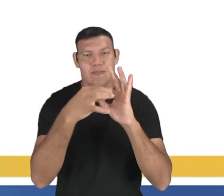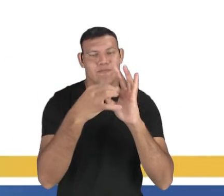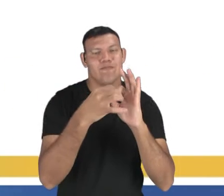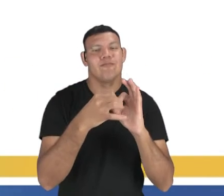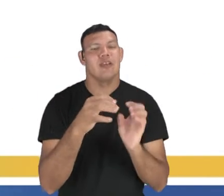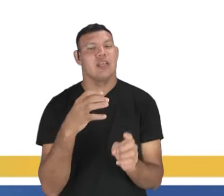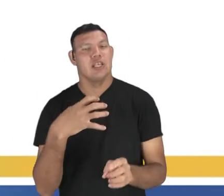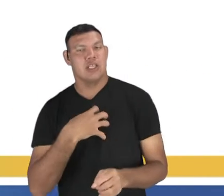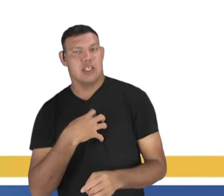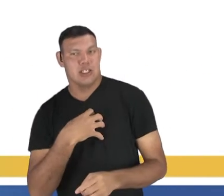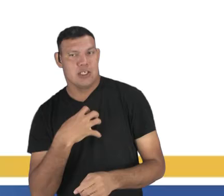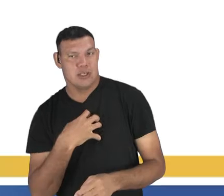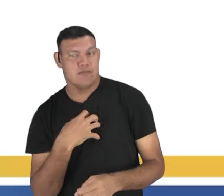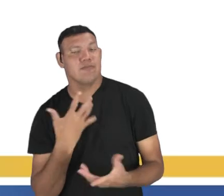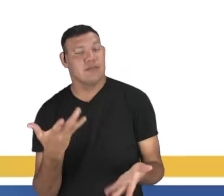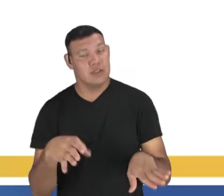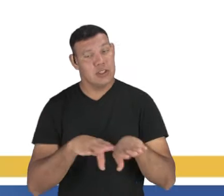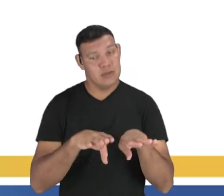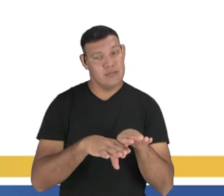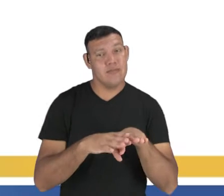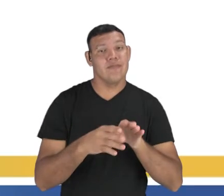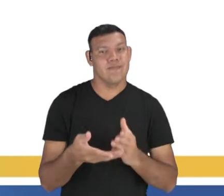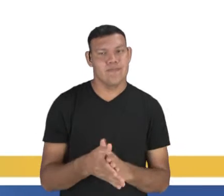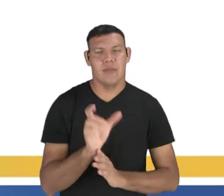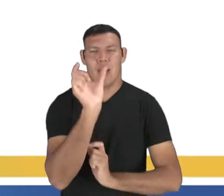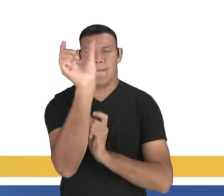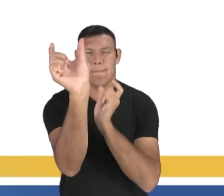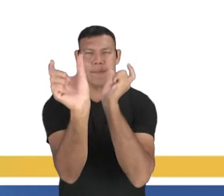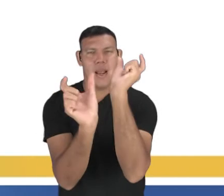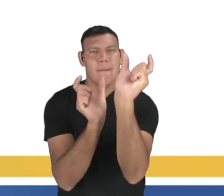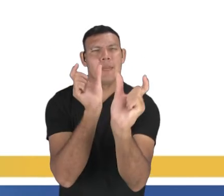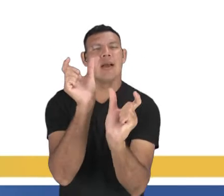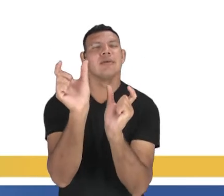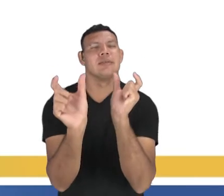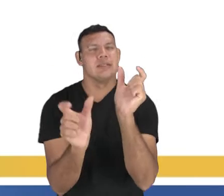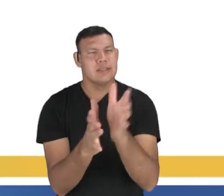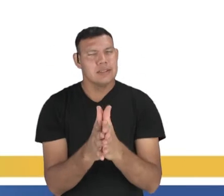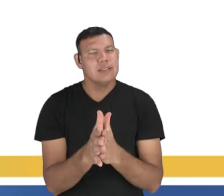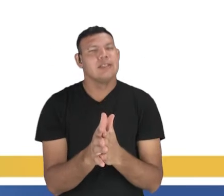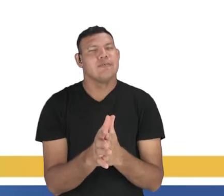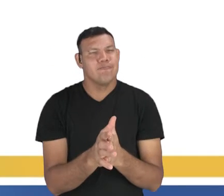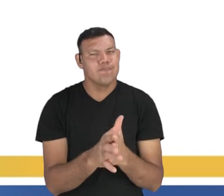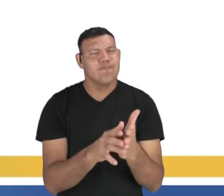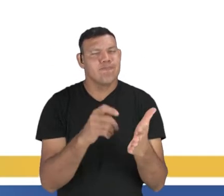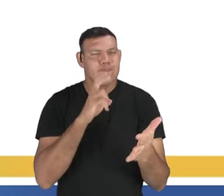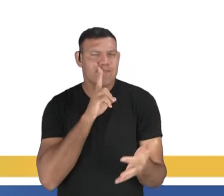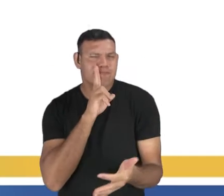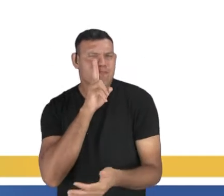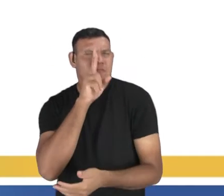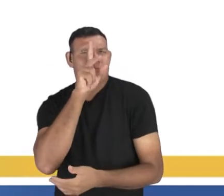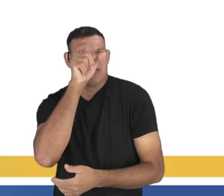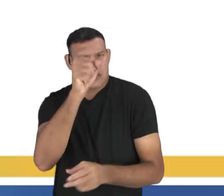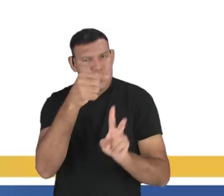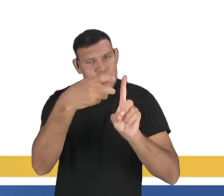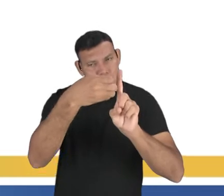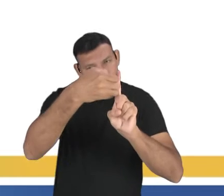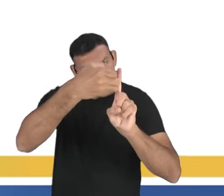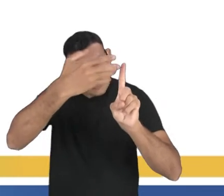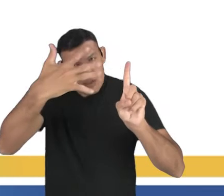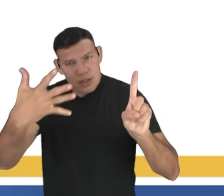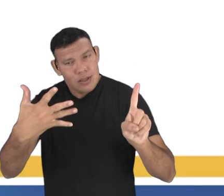intenções. Então, essas palavras dão força ao argumento